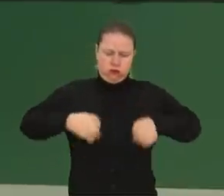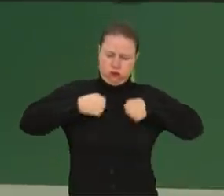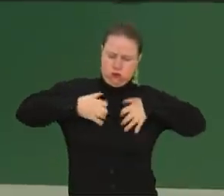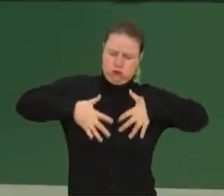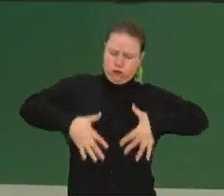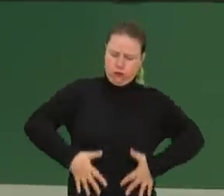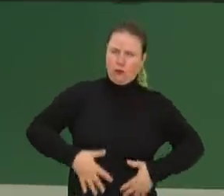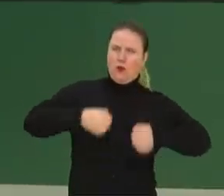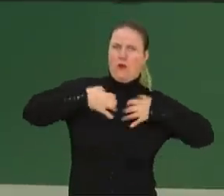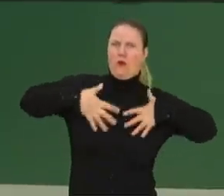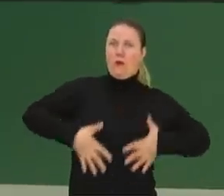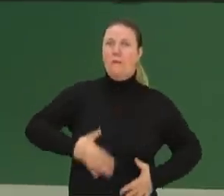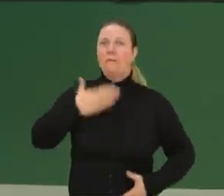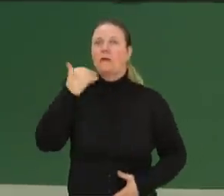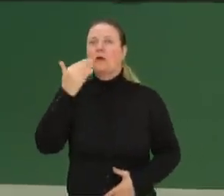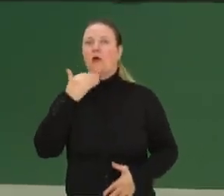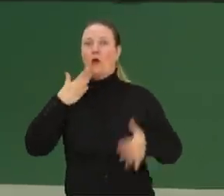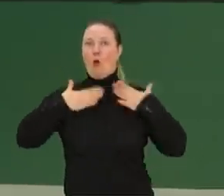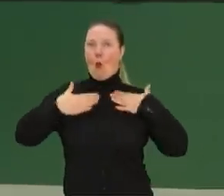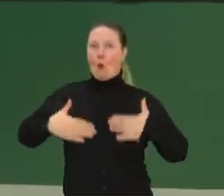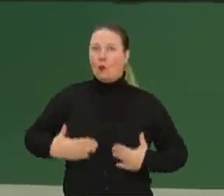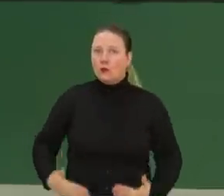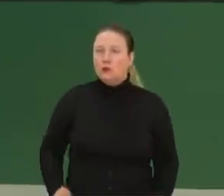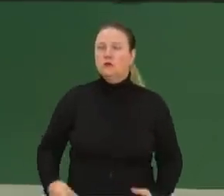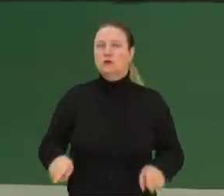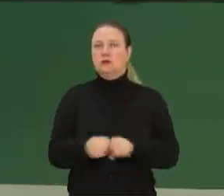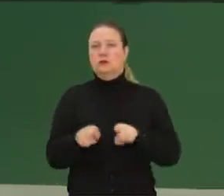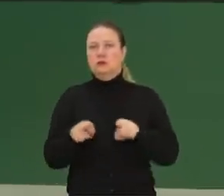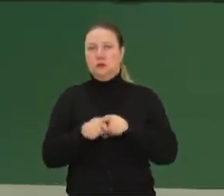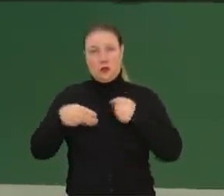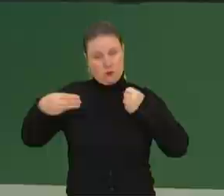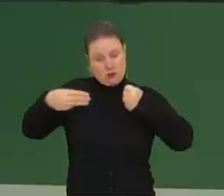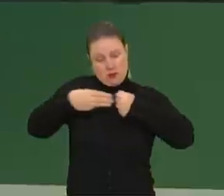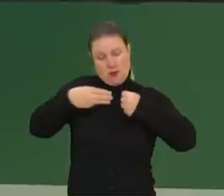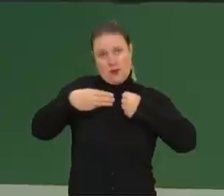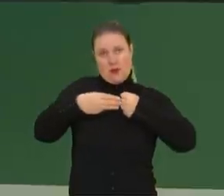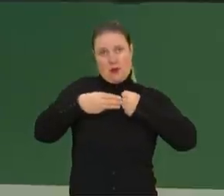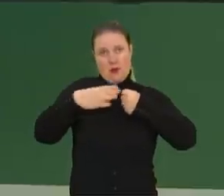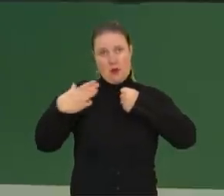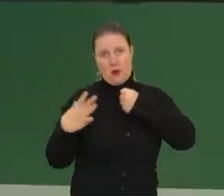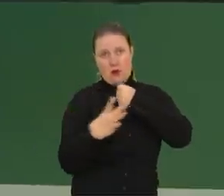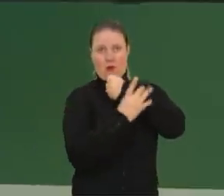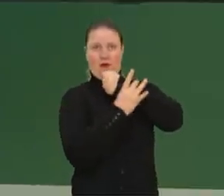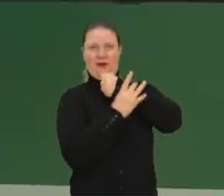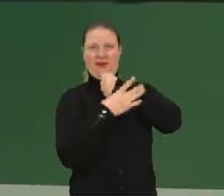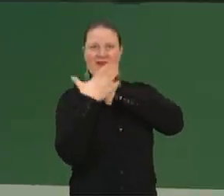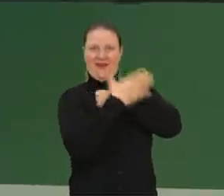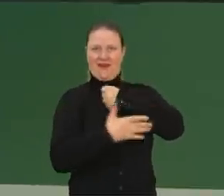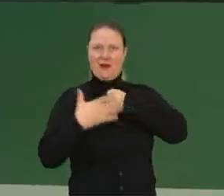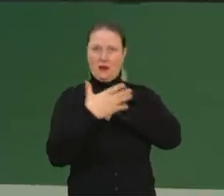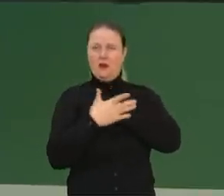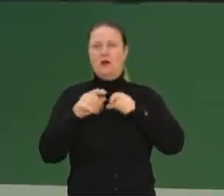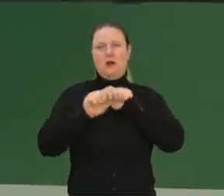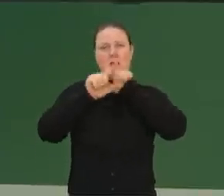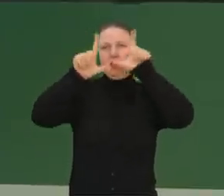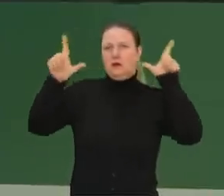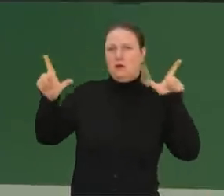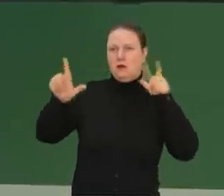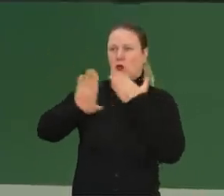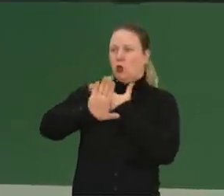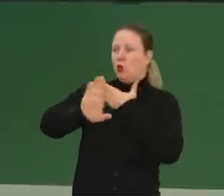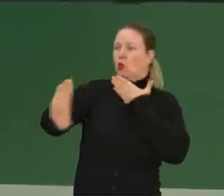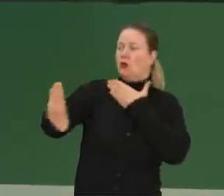para melhorar o funcionamento do organismo e também das células, tá? De defesa. E, claro, ficar longe de